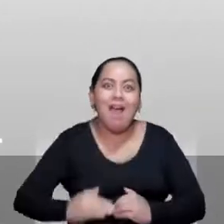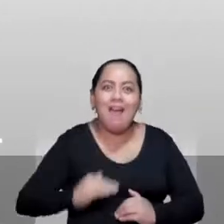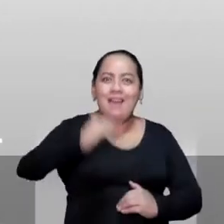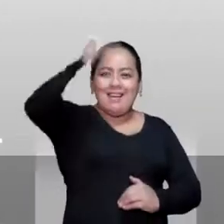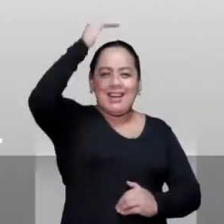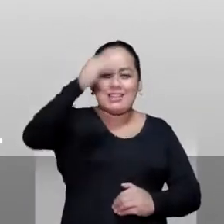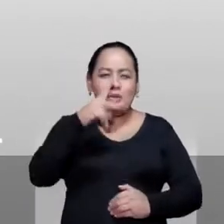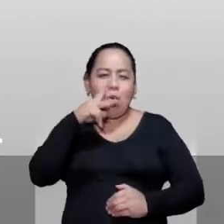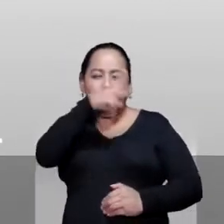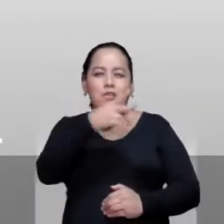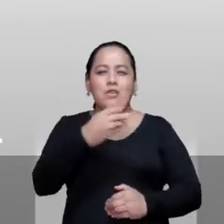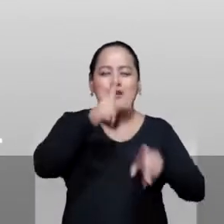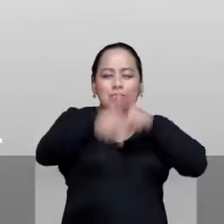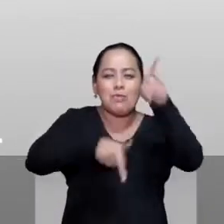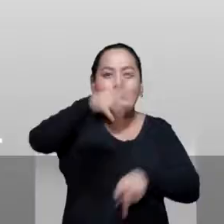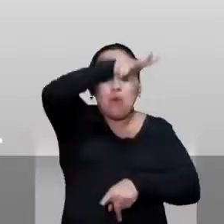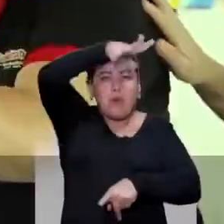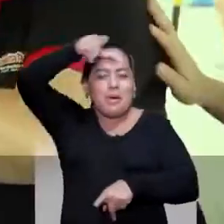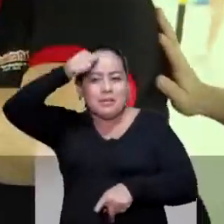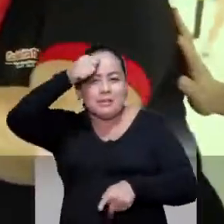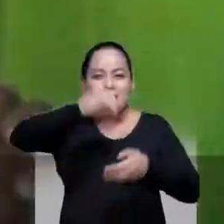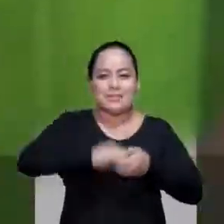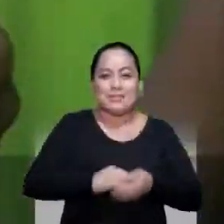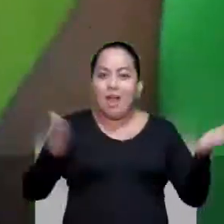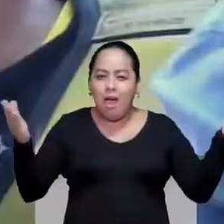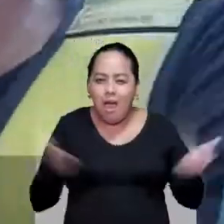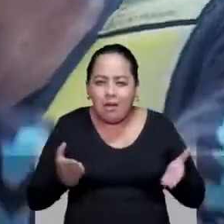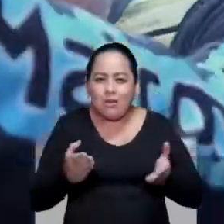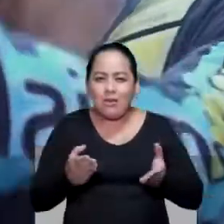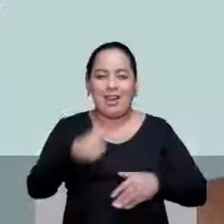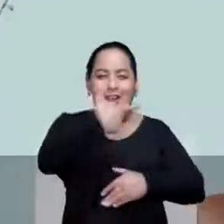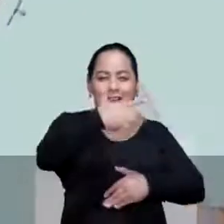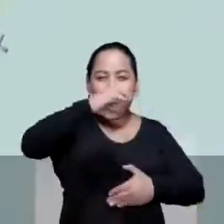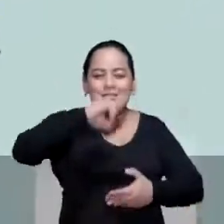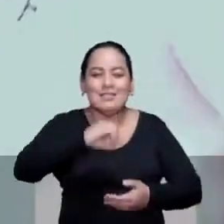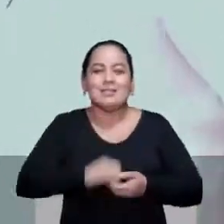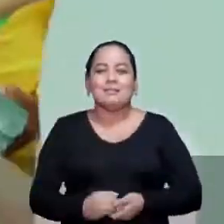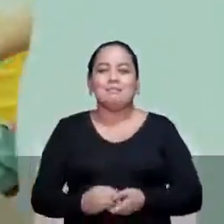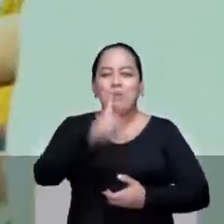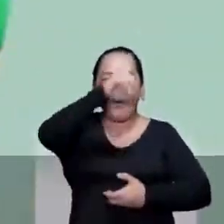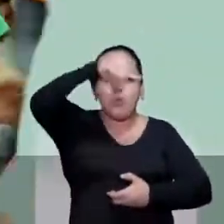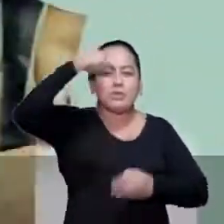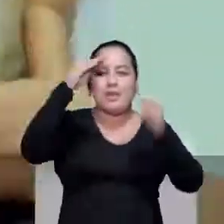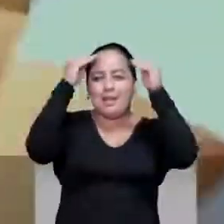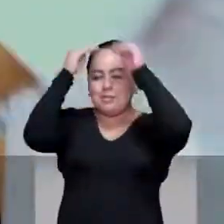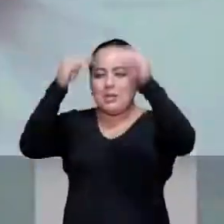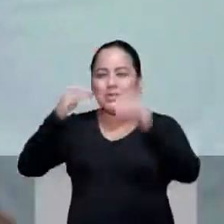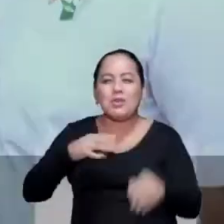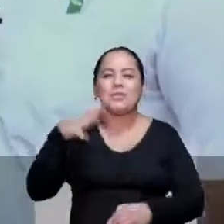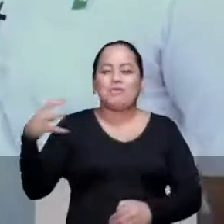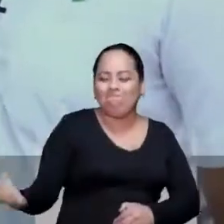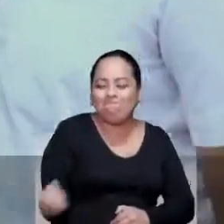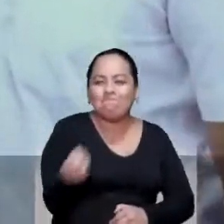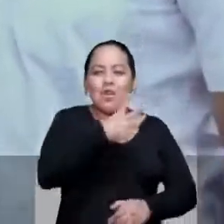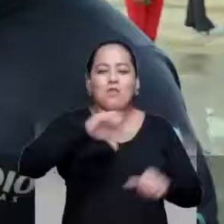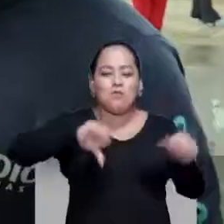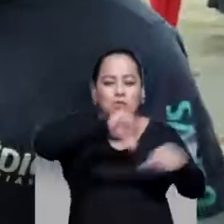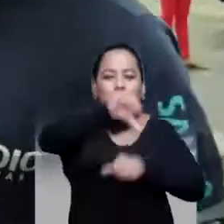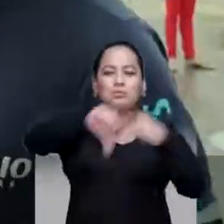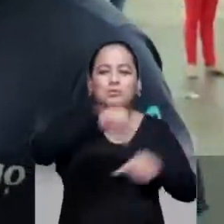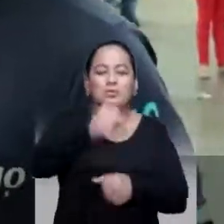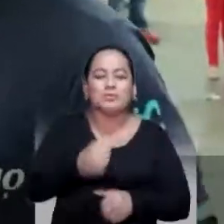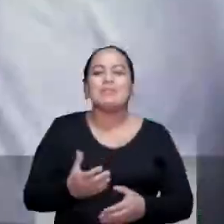cresce nas pesquisas com a força do cidadão amazonense agora é 20 respeito e